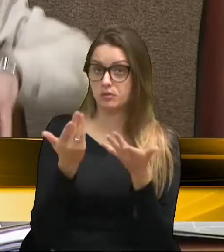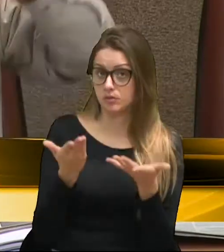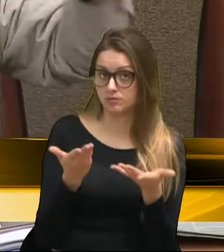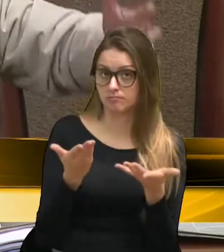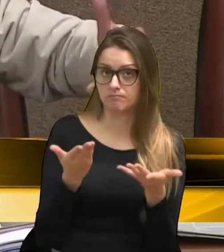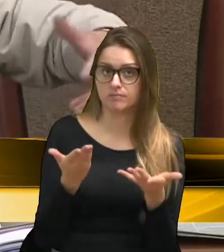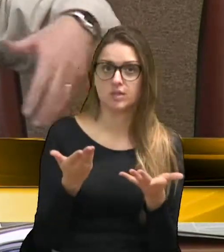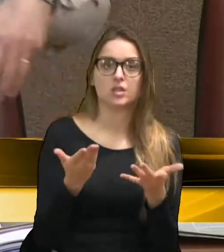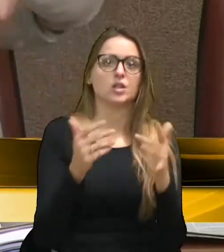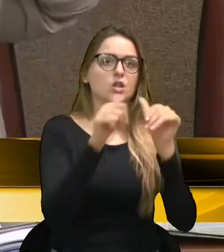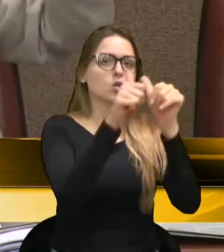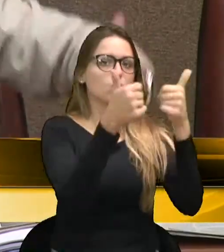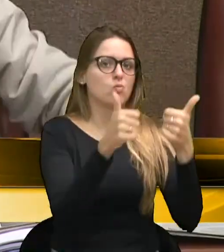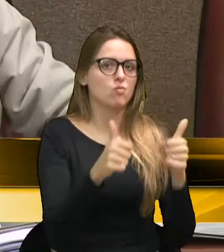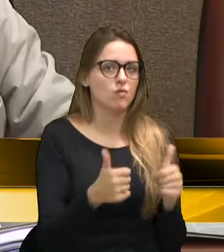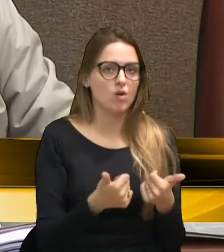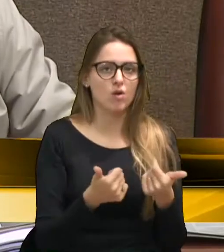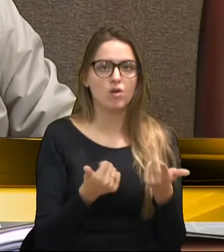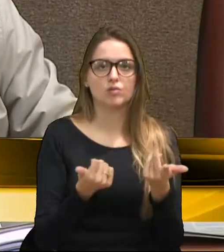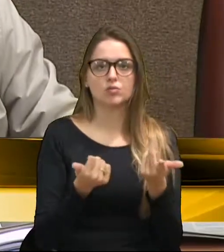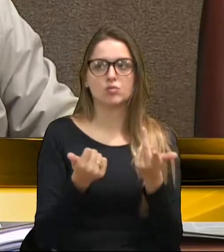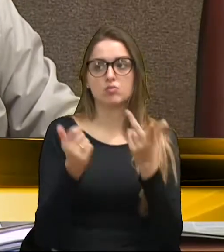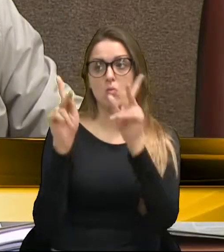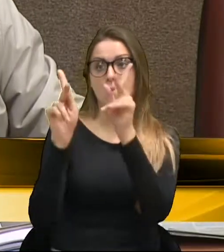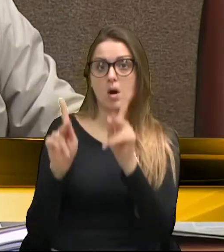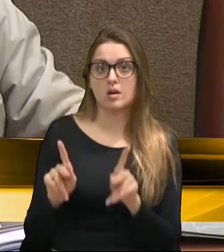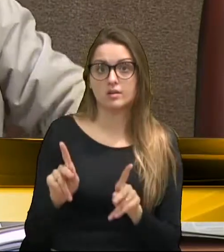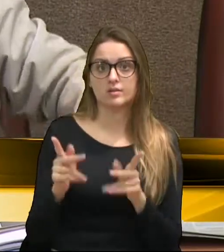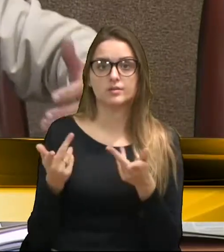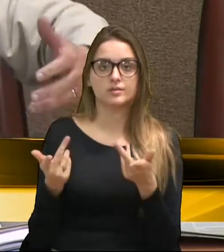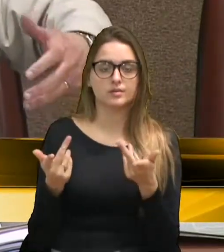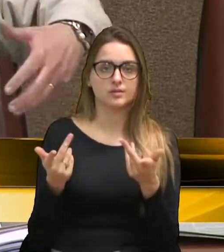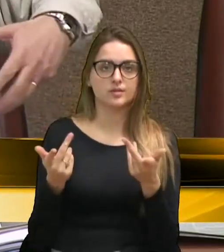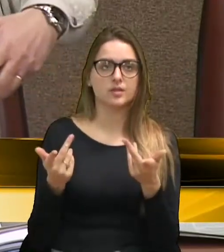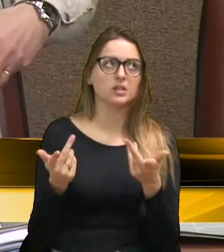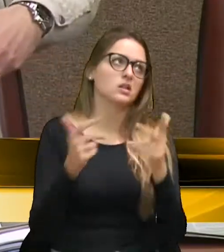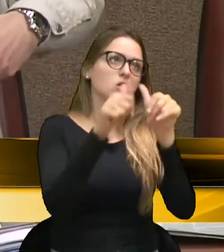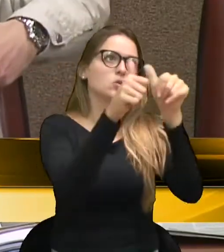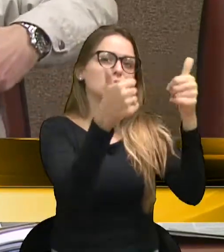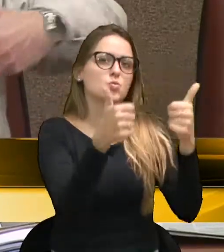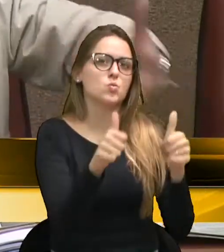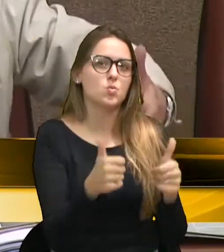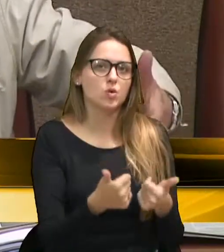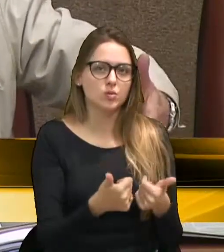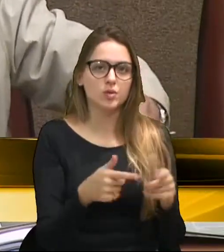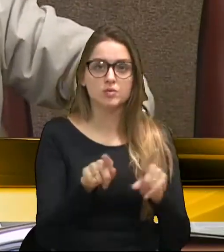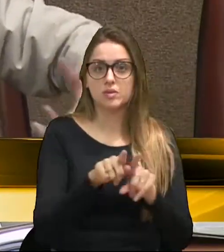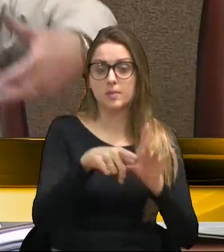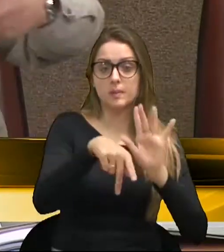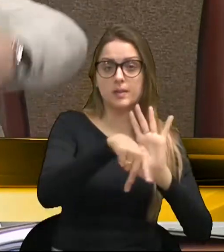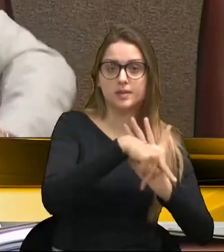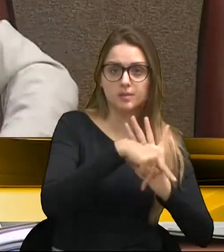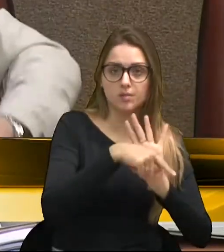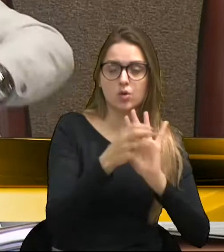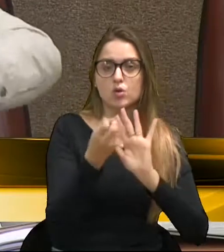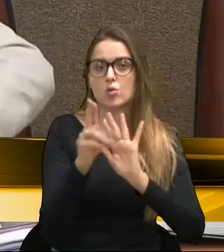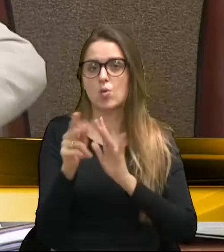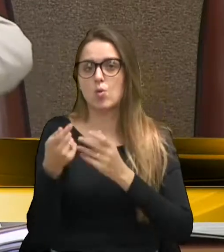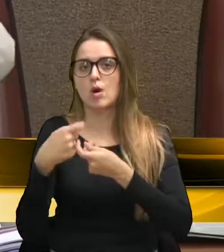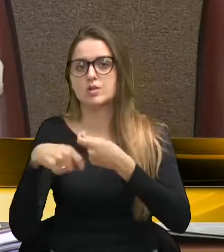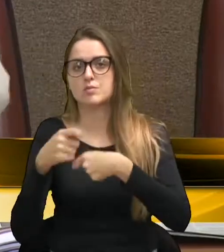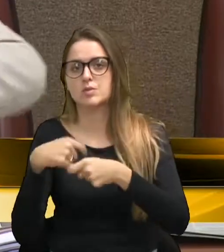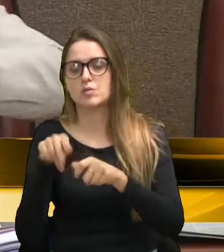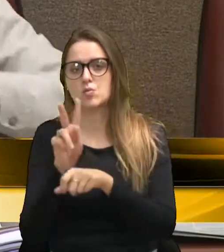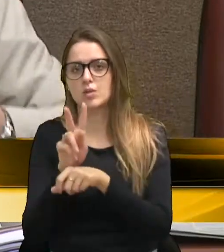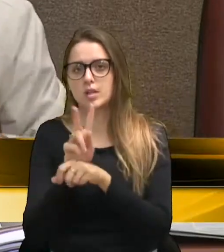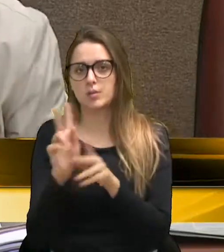Com imagens, com personalidades. Esses monumentos também são tombados, são administrados e